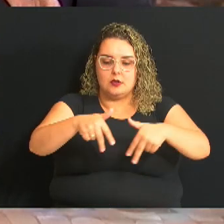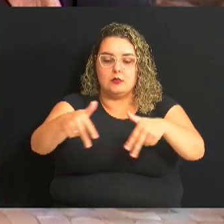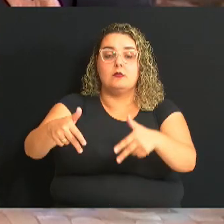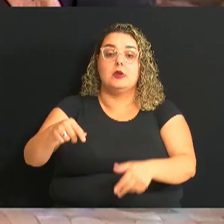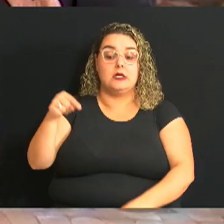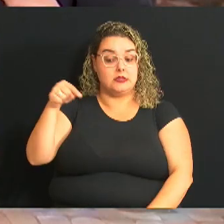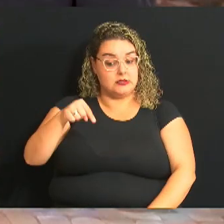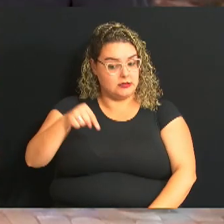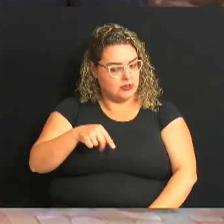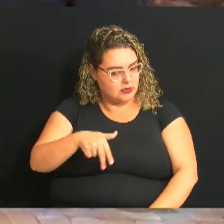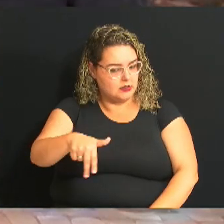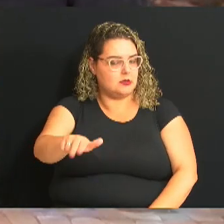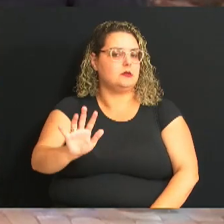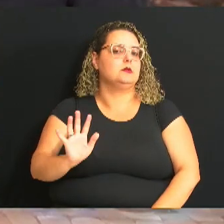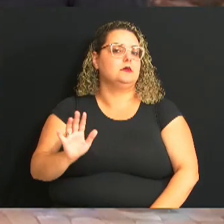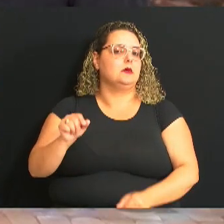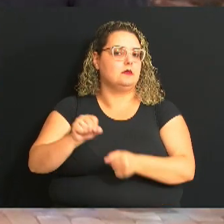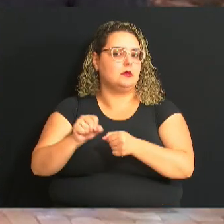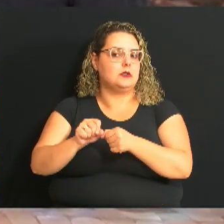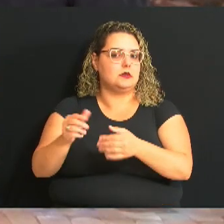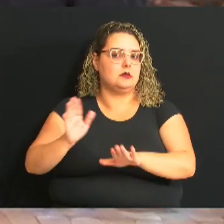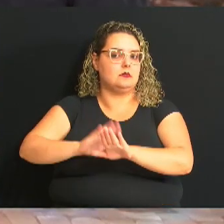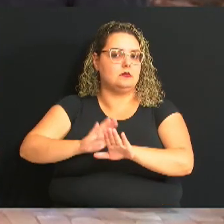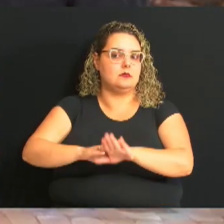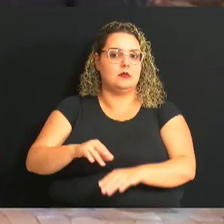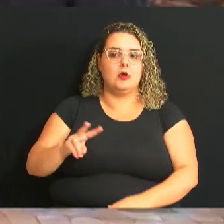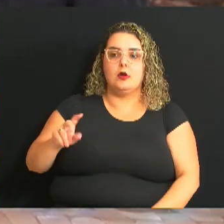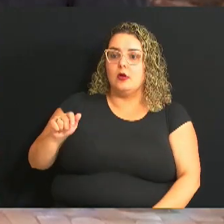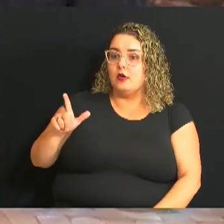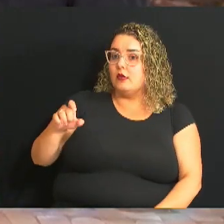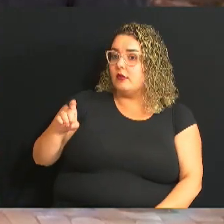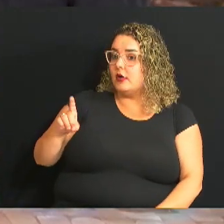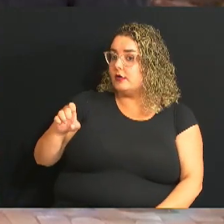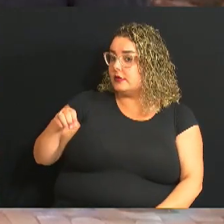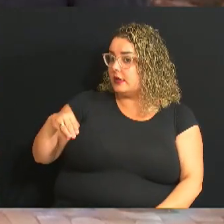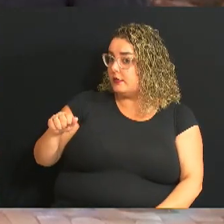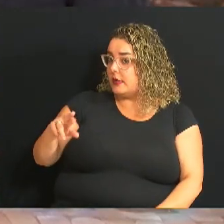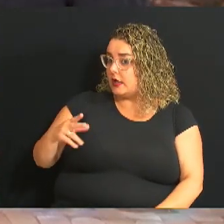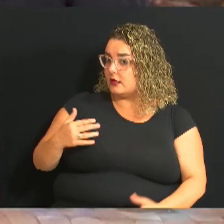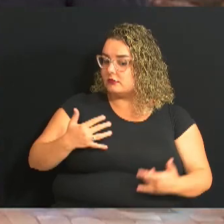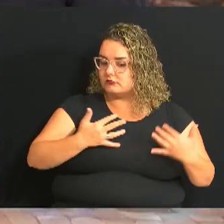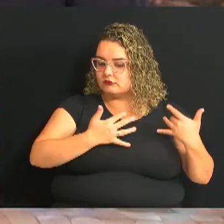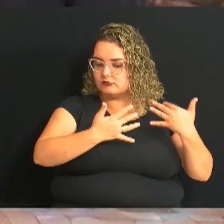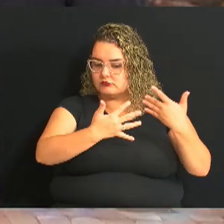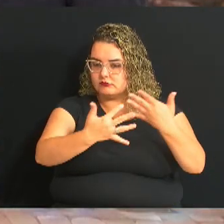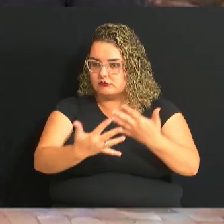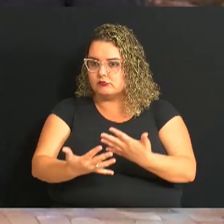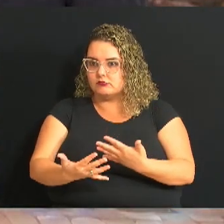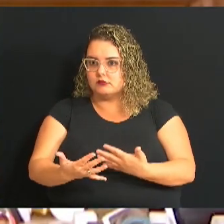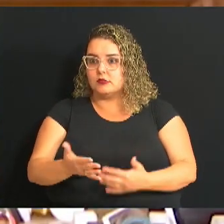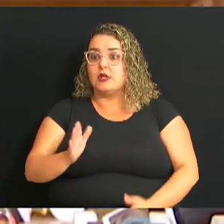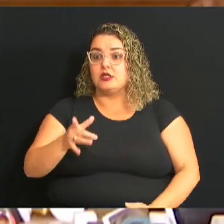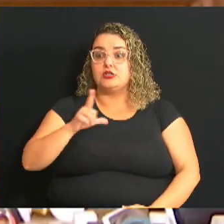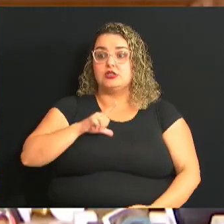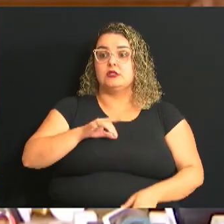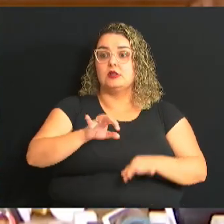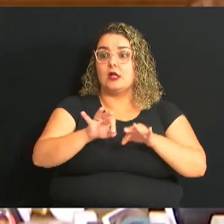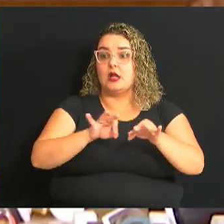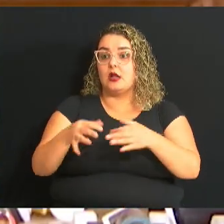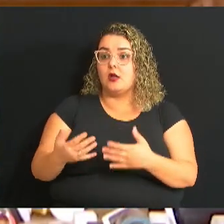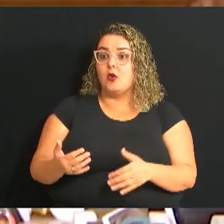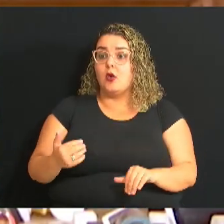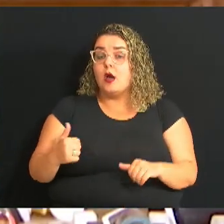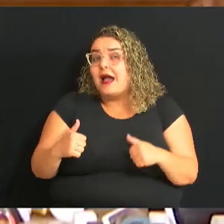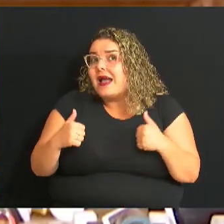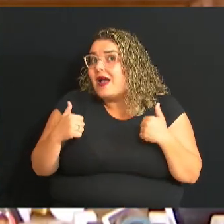atravessar a porta. Ô Valdemar, ao longo desses anos que já tem o projeto,